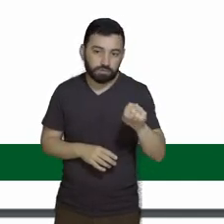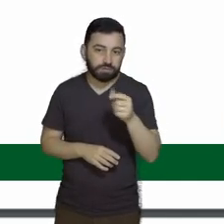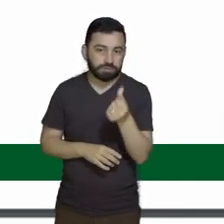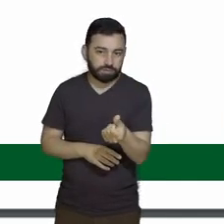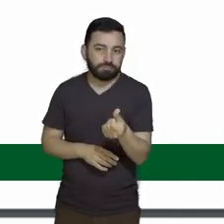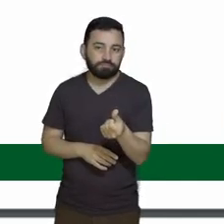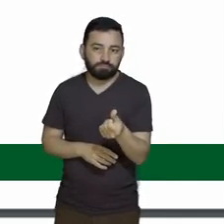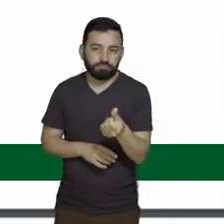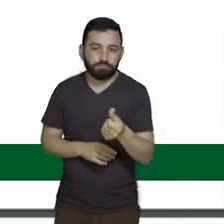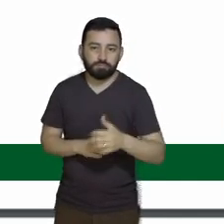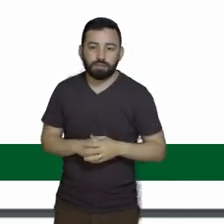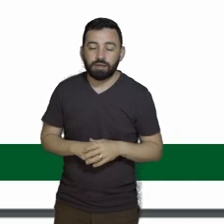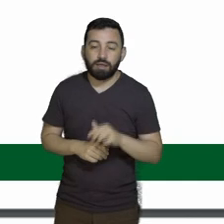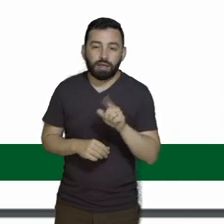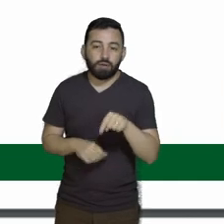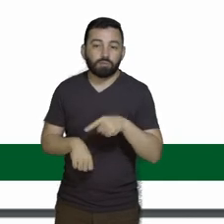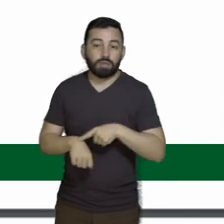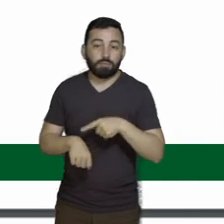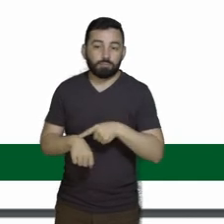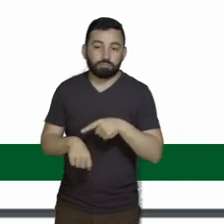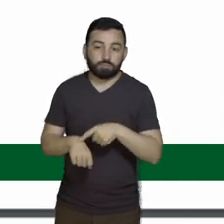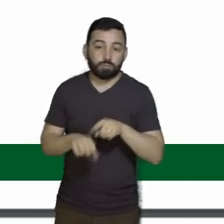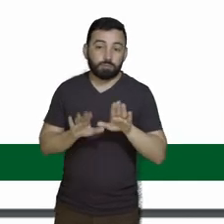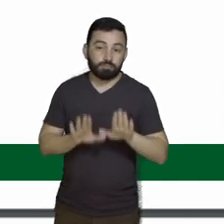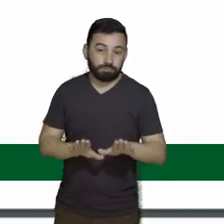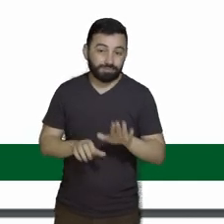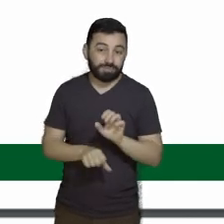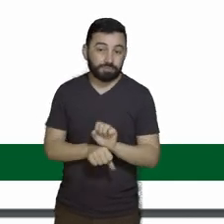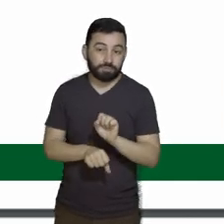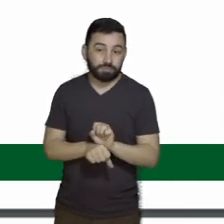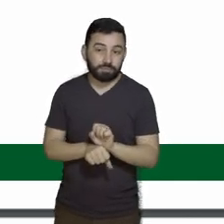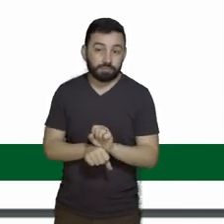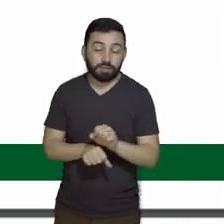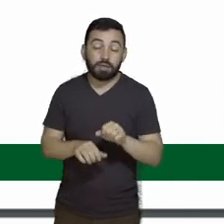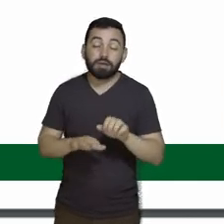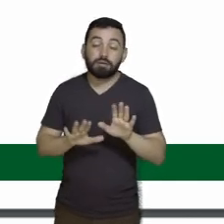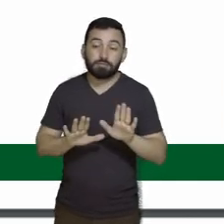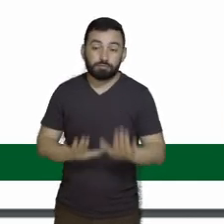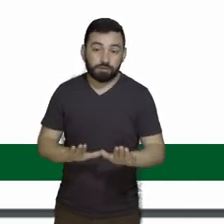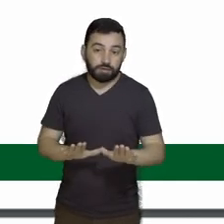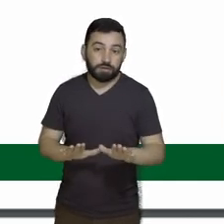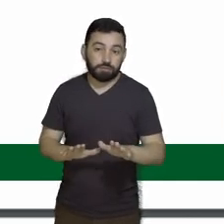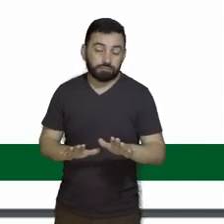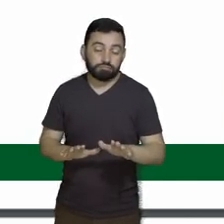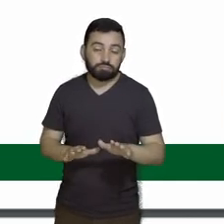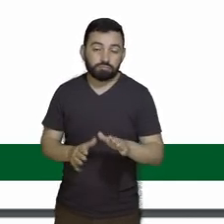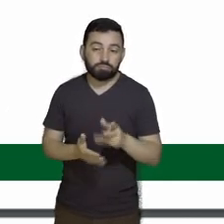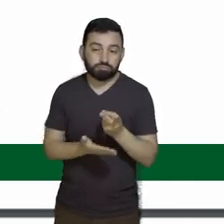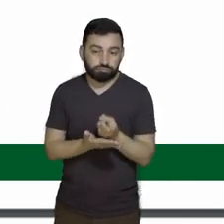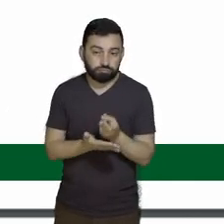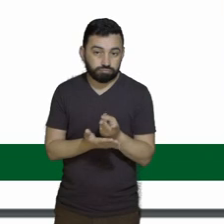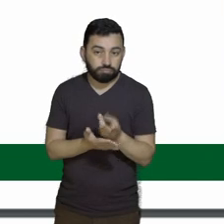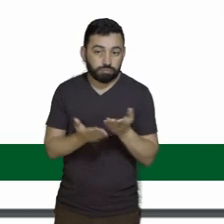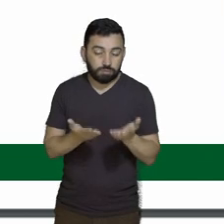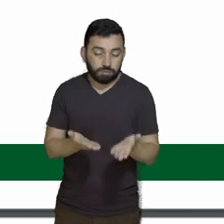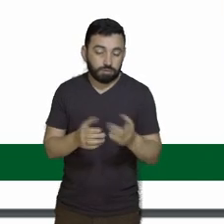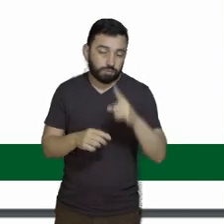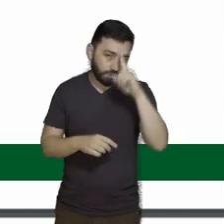3,6 dias é o tempo de espera, de permanência do paciente no nosso hospital.